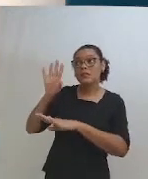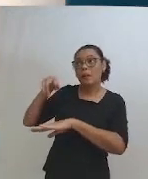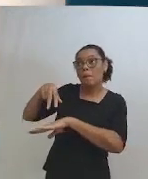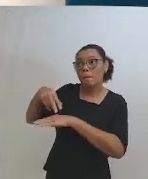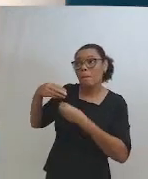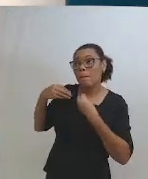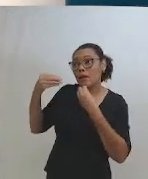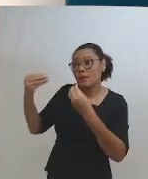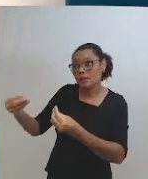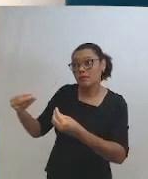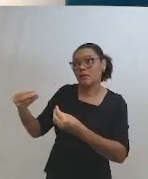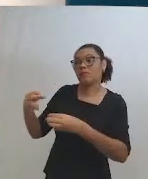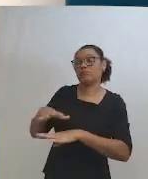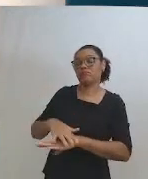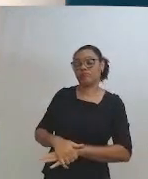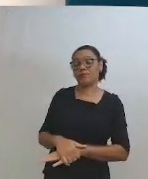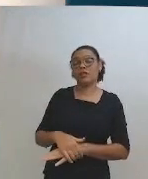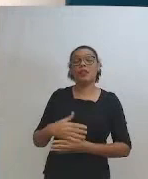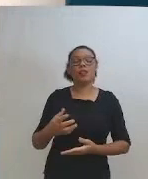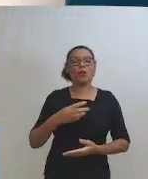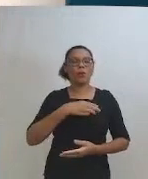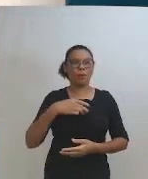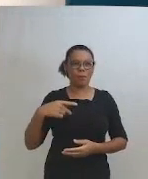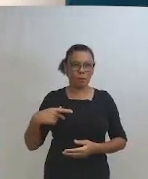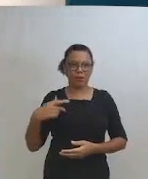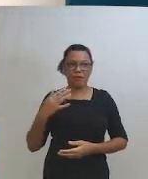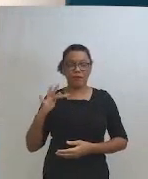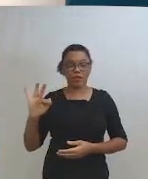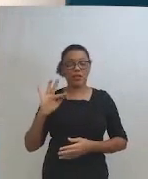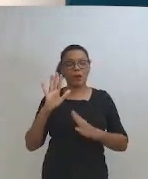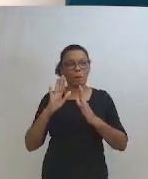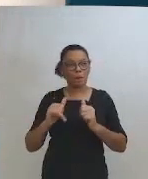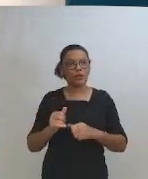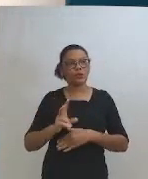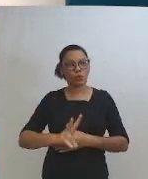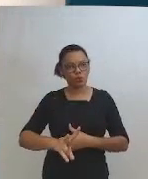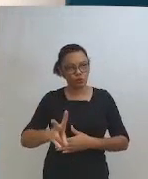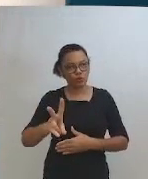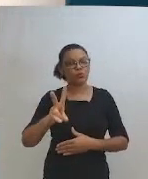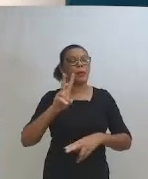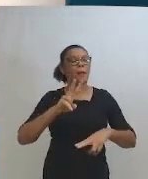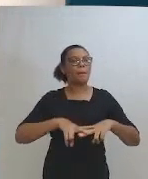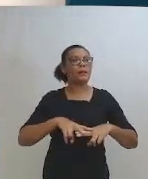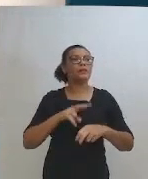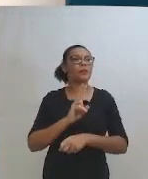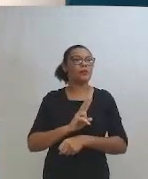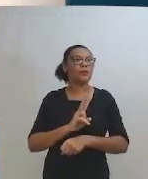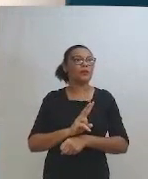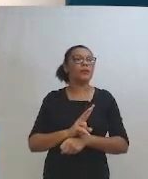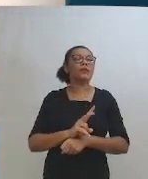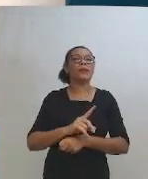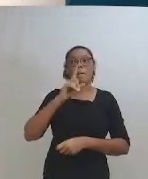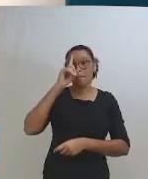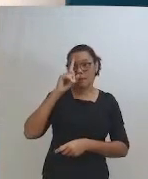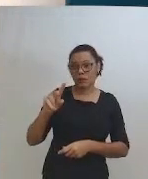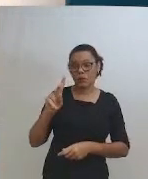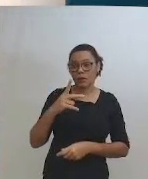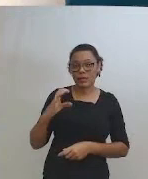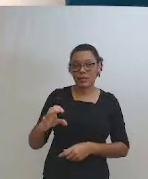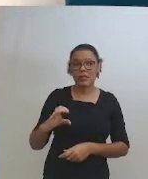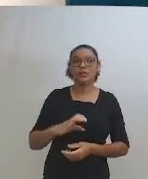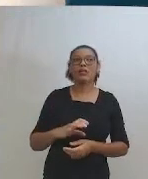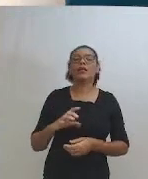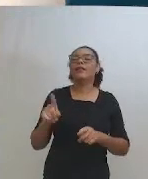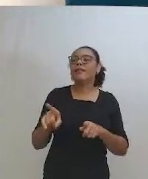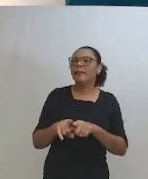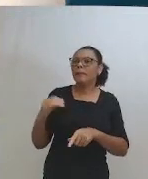Federal pede que seja mantida a prisão preventiva, denegada o habeas corpus. É importante que se diga também que a defesa